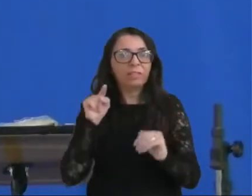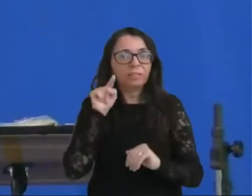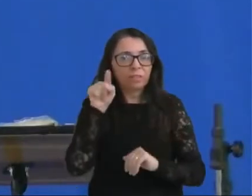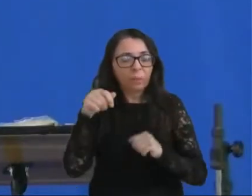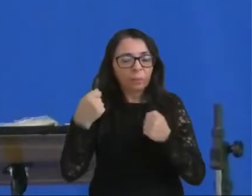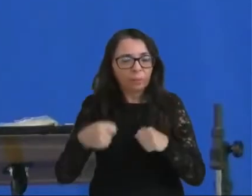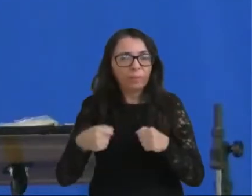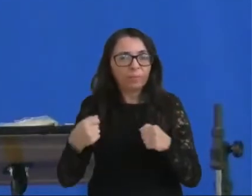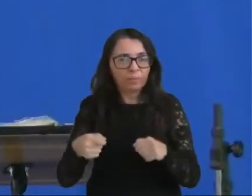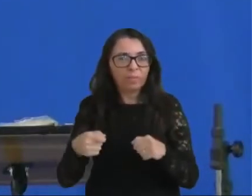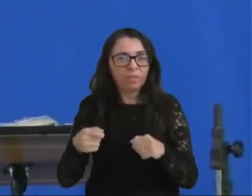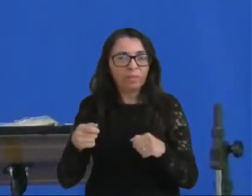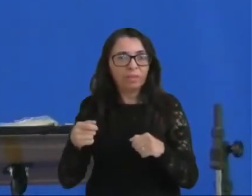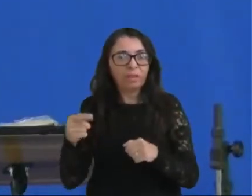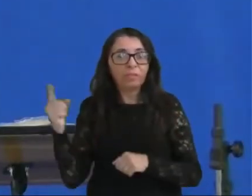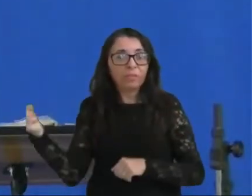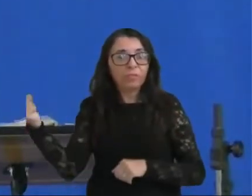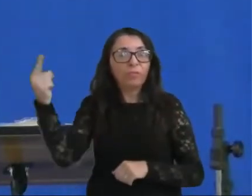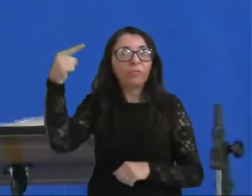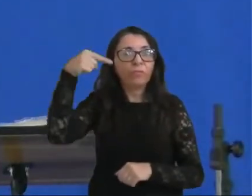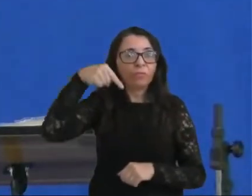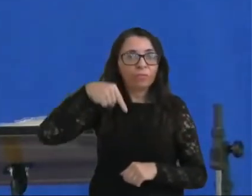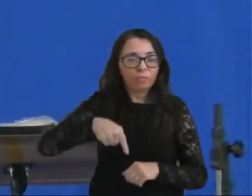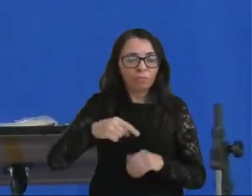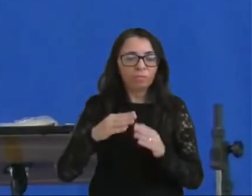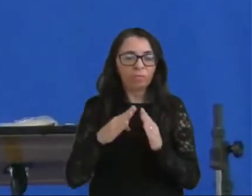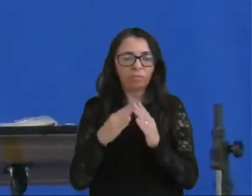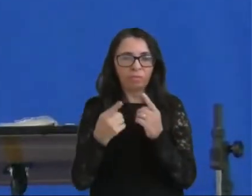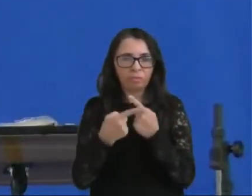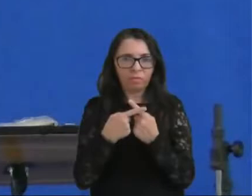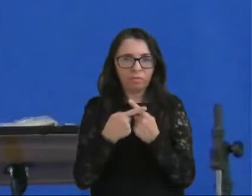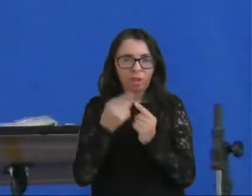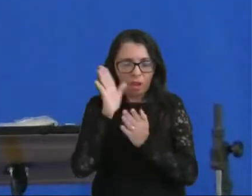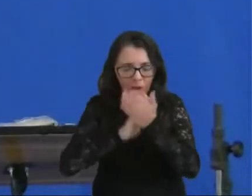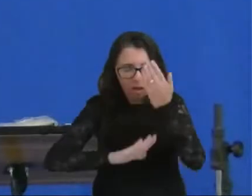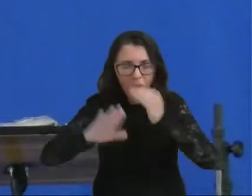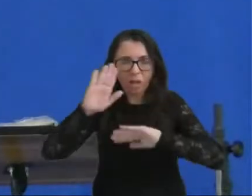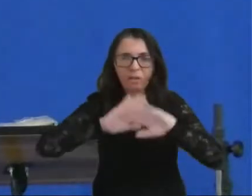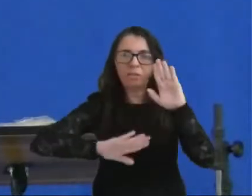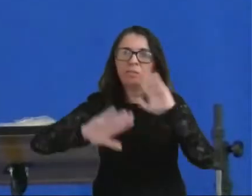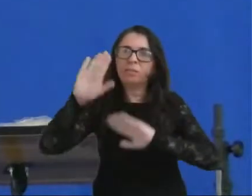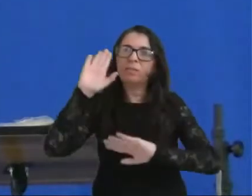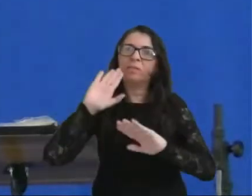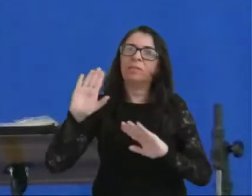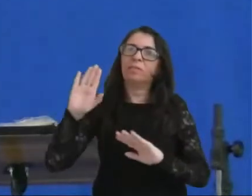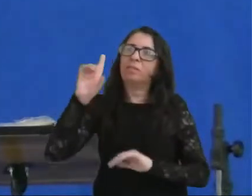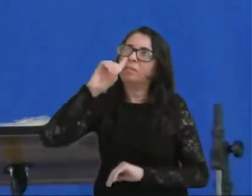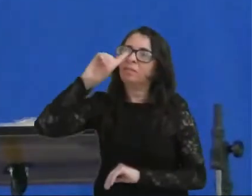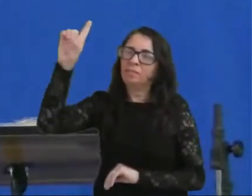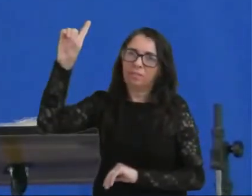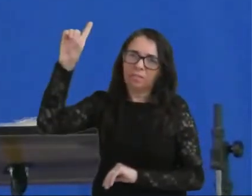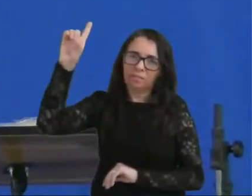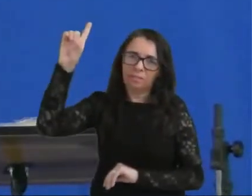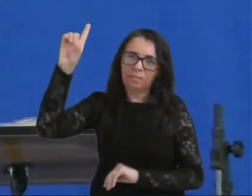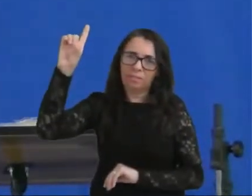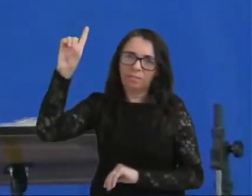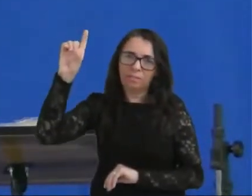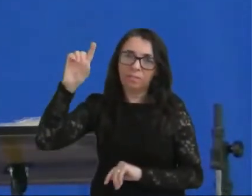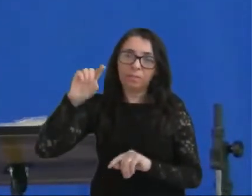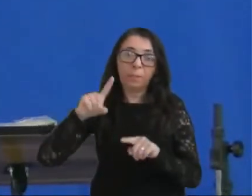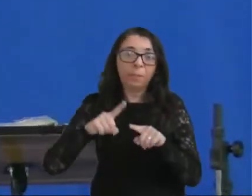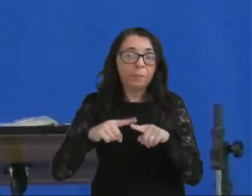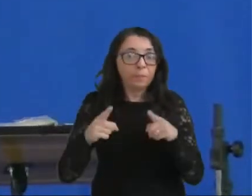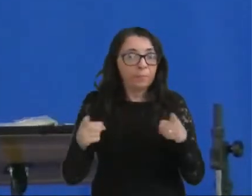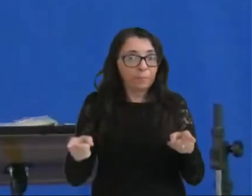Nesses momentos nós precisamos de encorajamento. Nesses momentos que nós olhamos para a situação e podemos dizer, está tudo